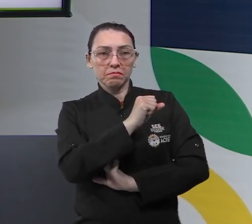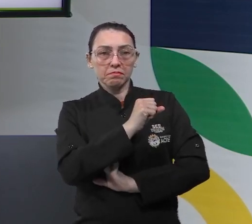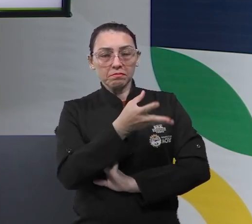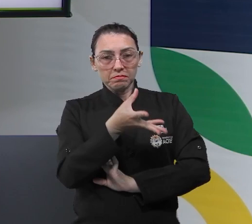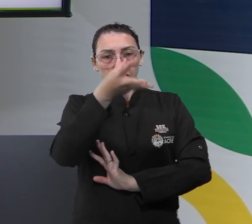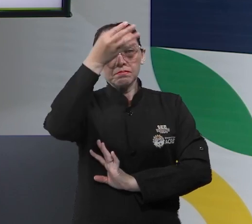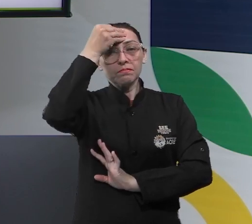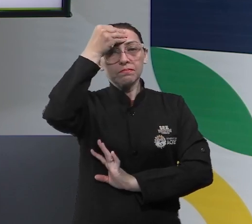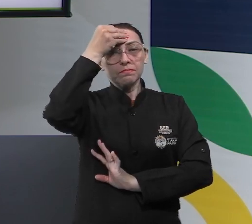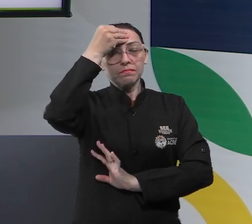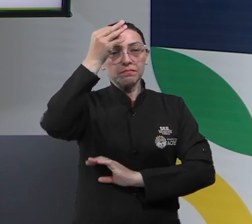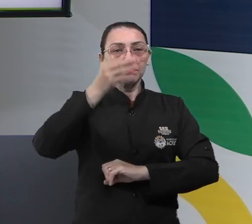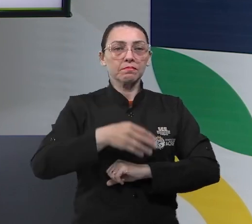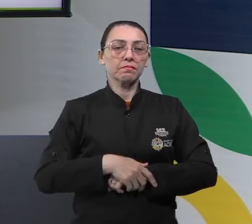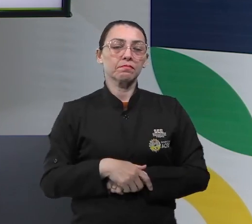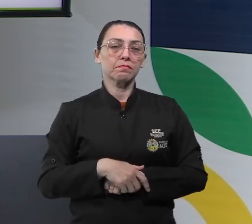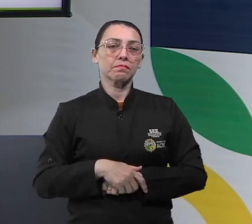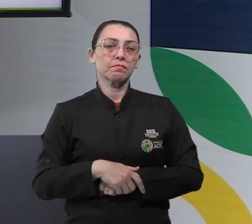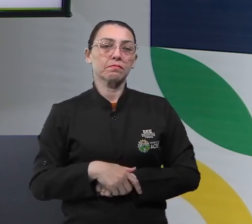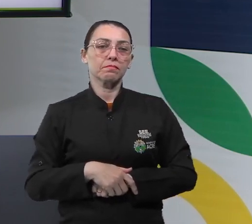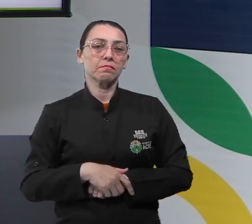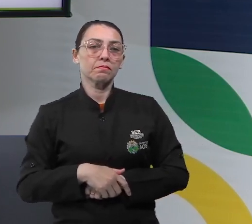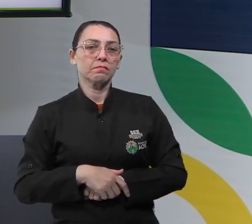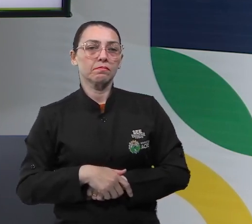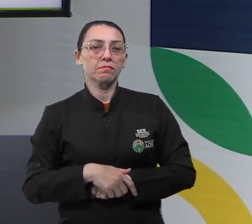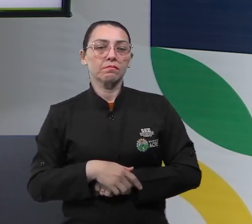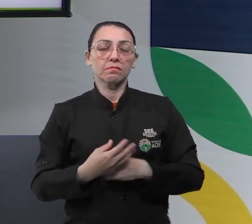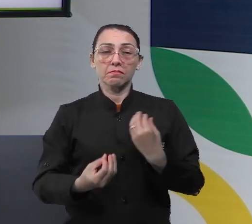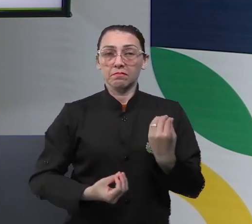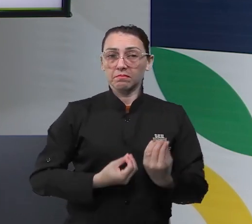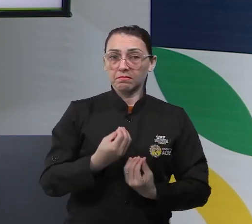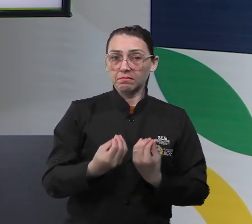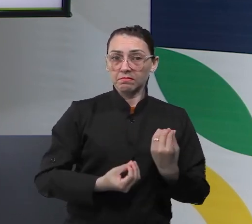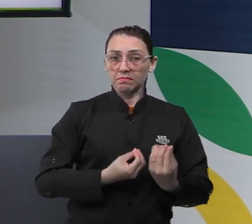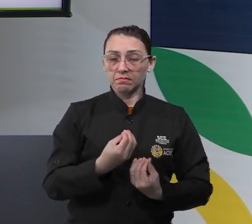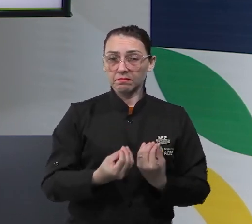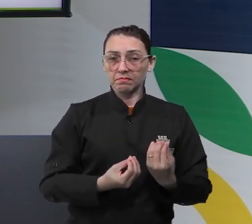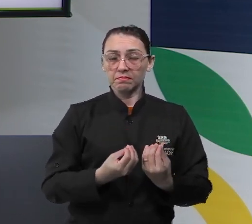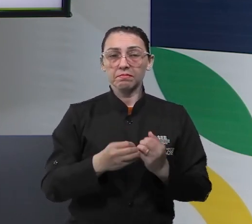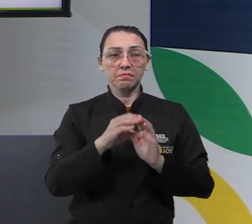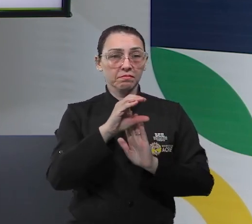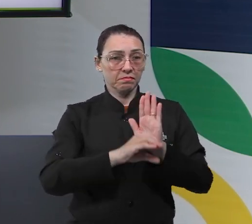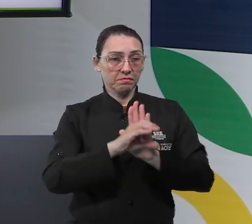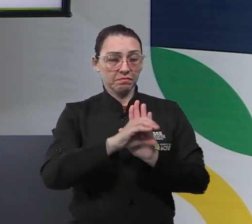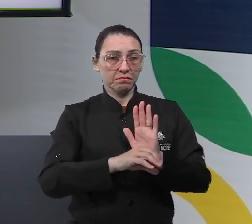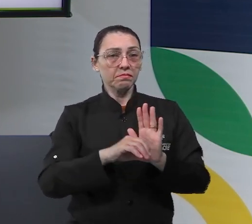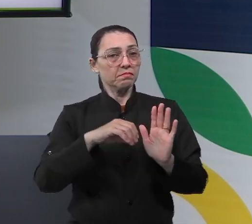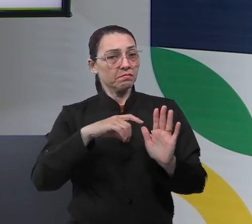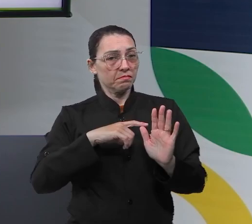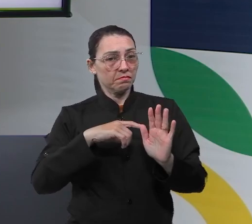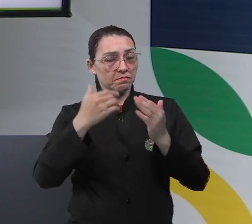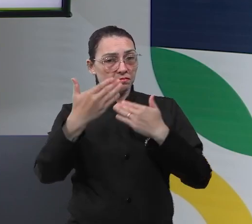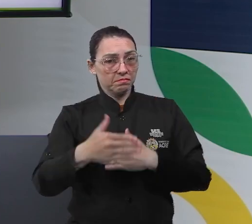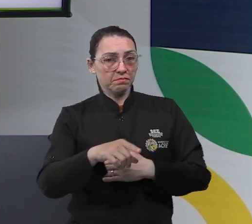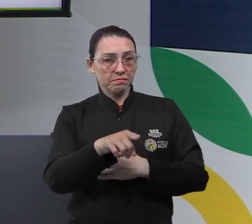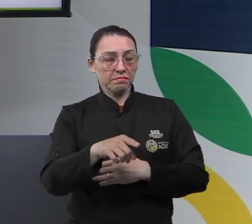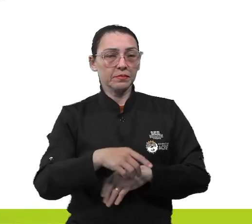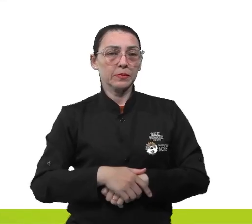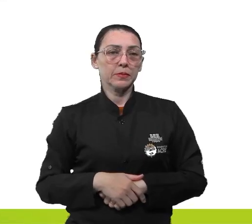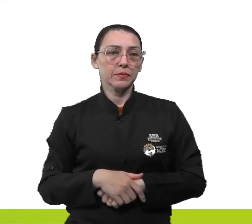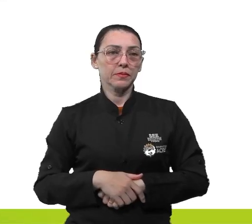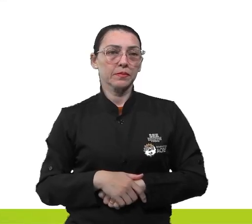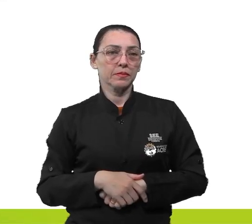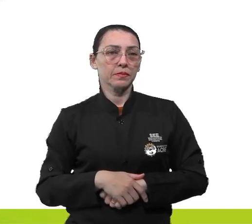você fixar esse conhecimento aí e como esse conteúdo pode cair na prova de vocês. Olha só,